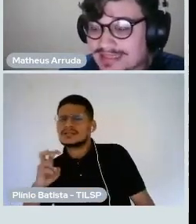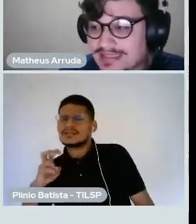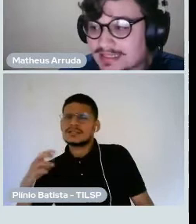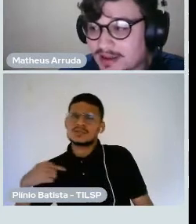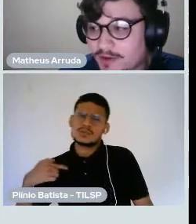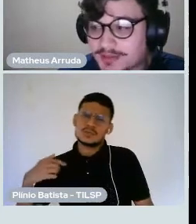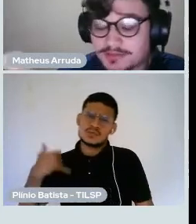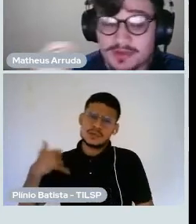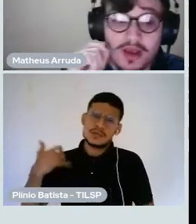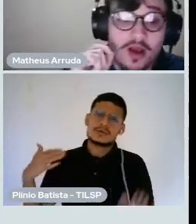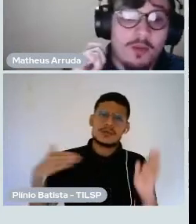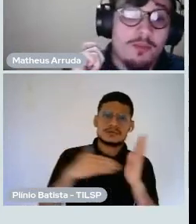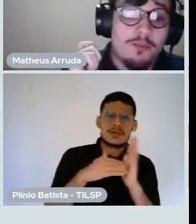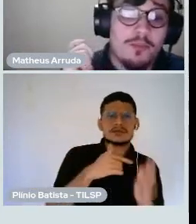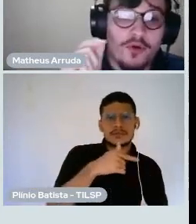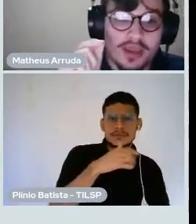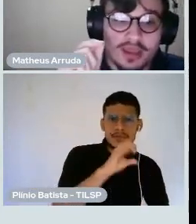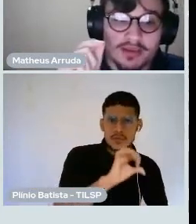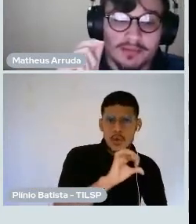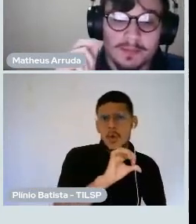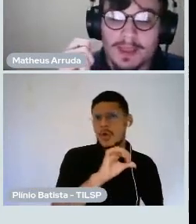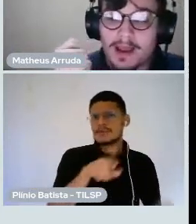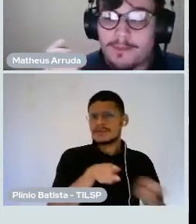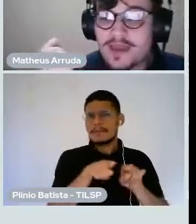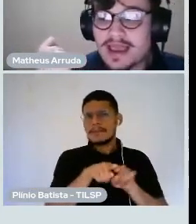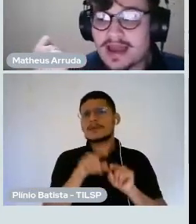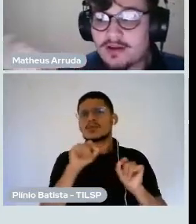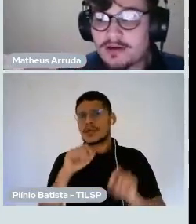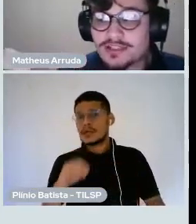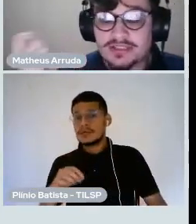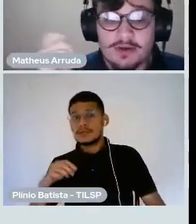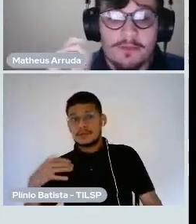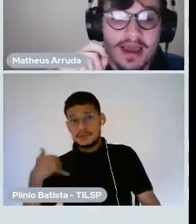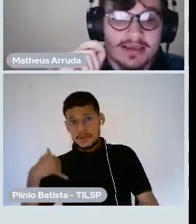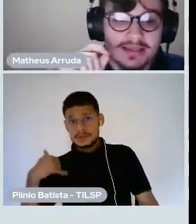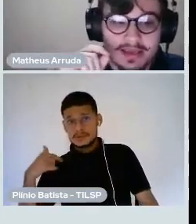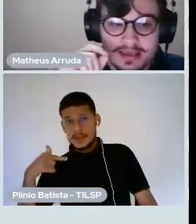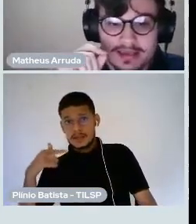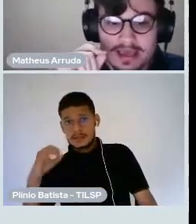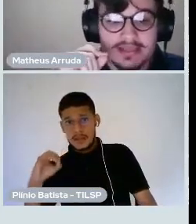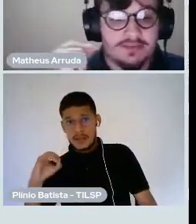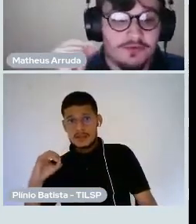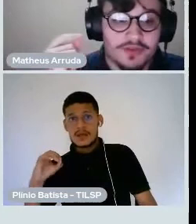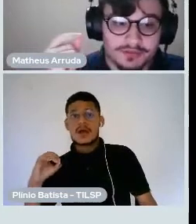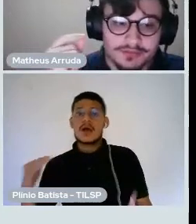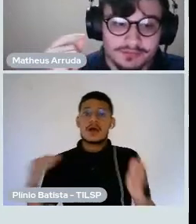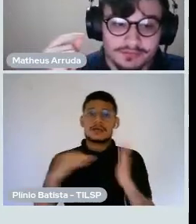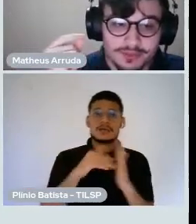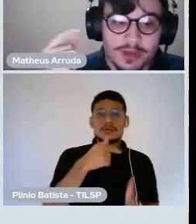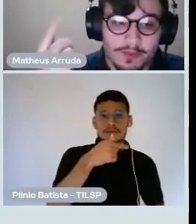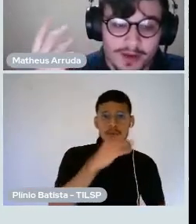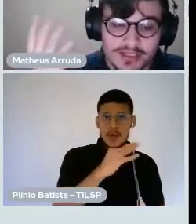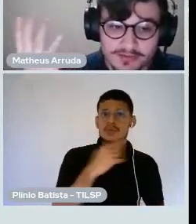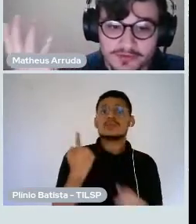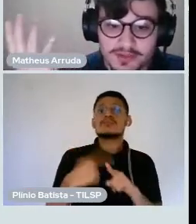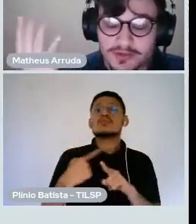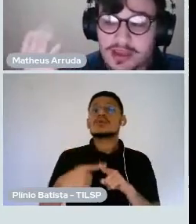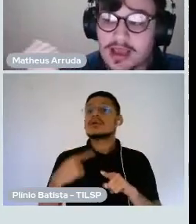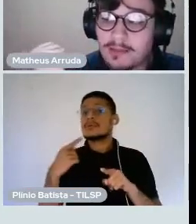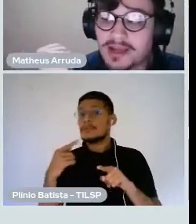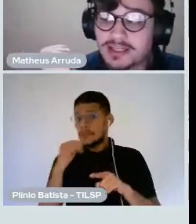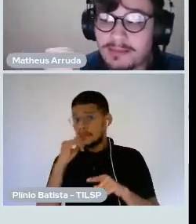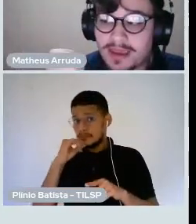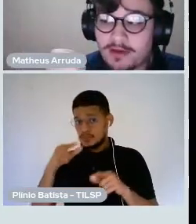de 70 a 74. Por quê? Porque, querendo ou não, a gente tem um país aí que é desenvolvido. O Japão é um país